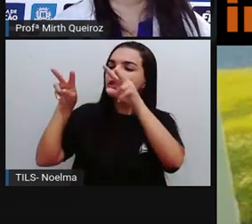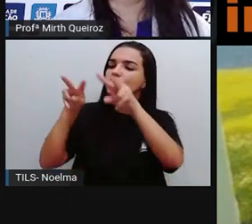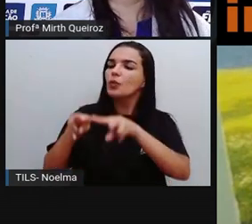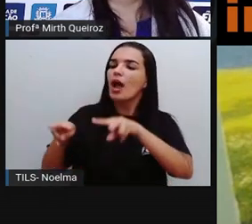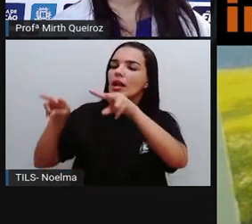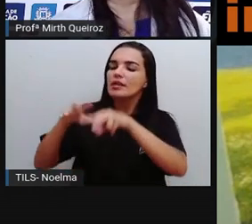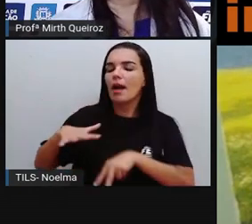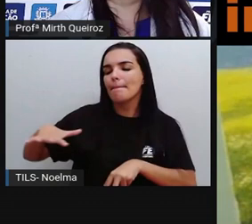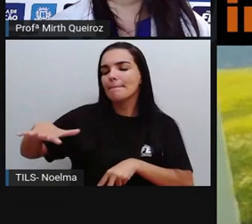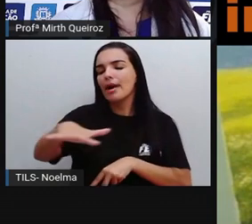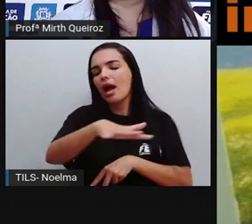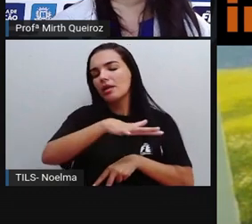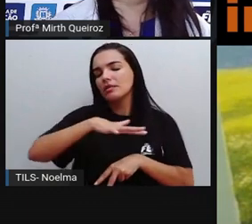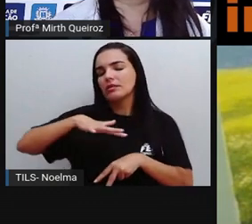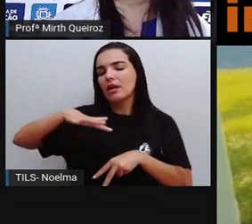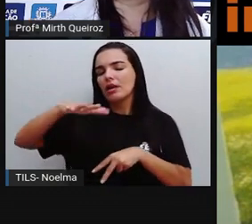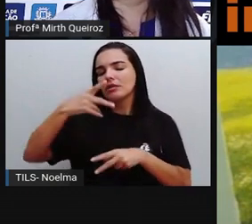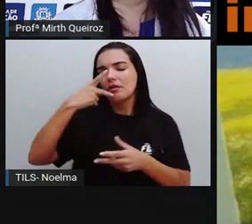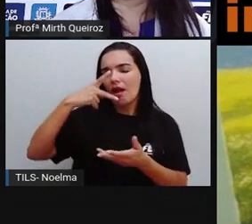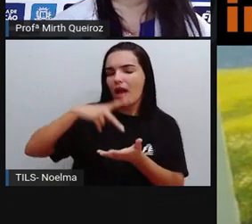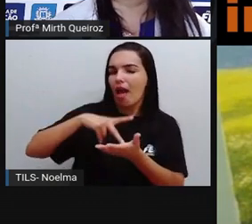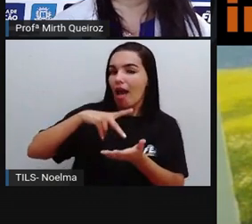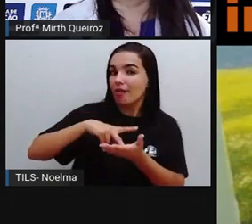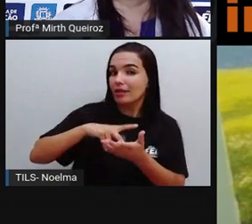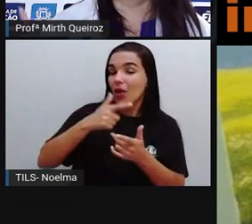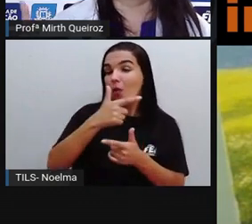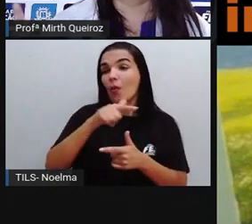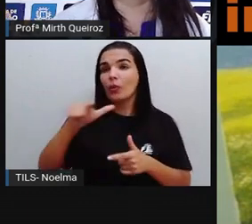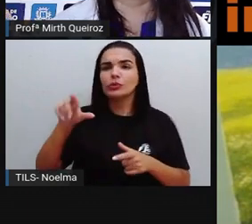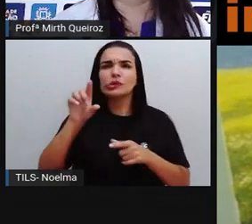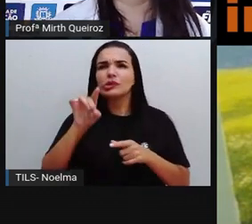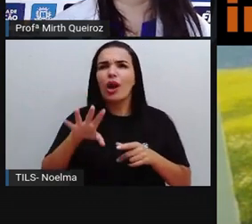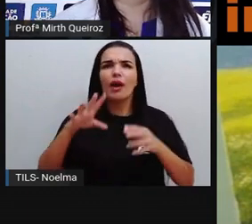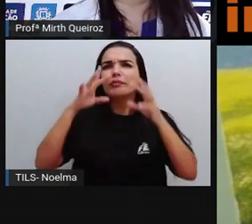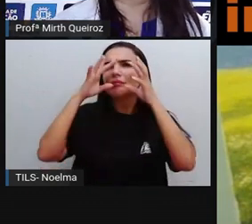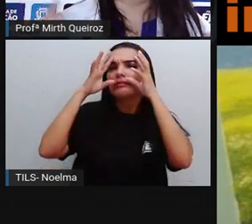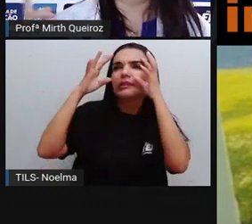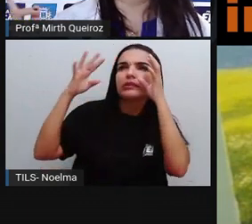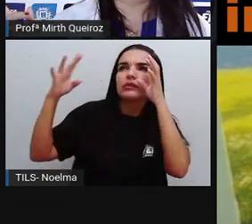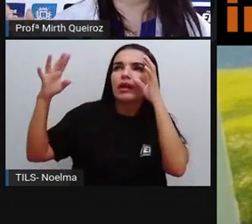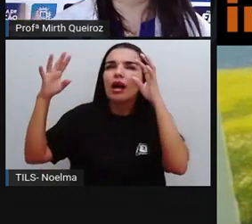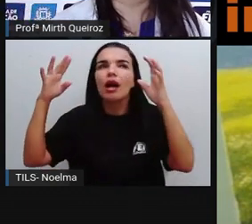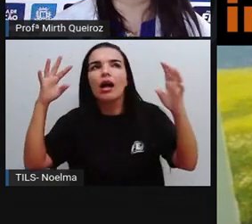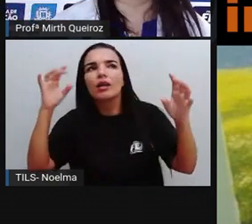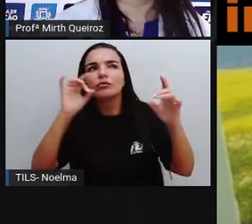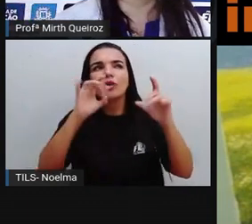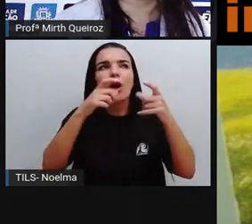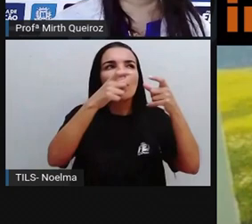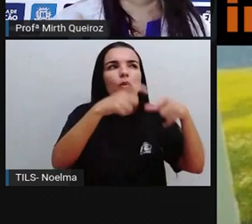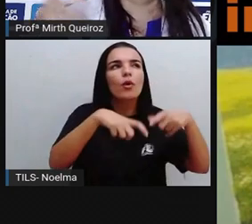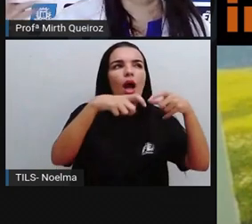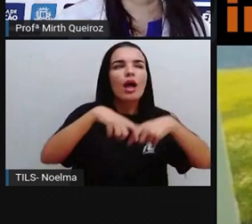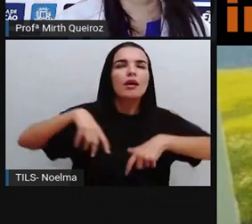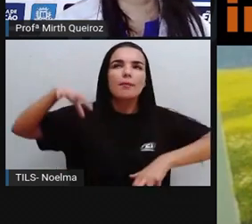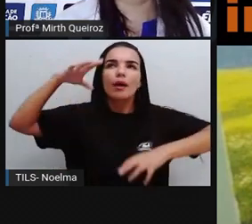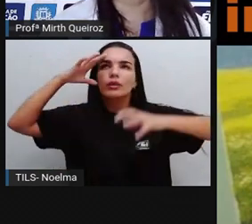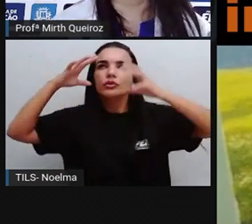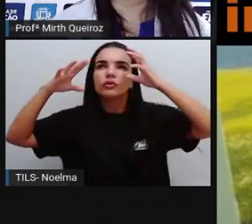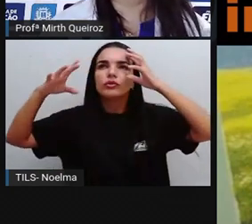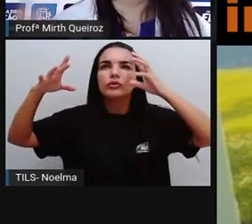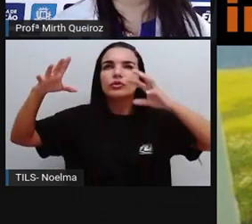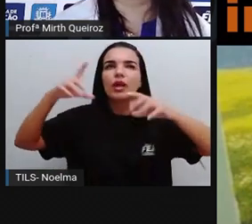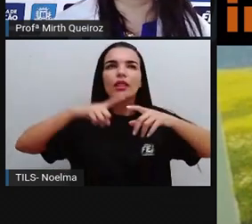outros fazem obras de arte com paisagens imaginárias, com locais que eles imaginam, né?